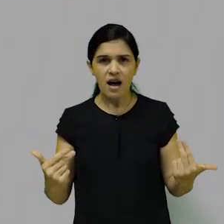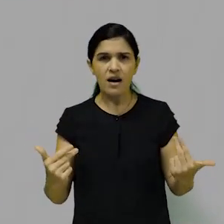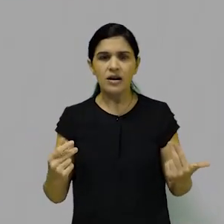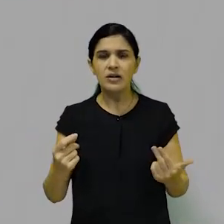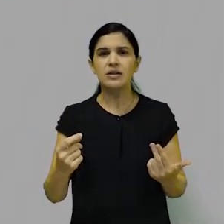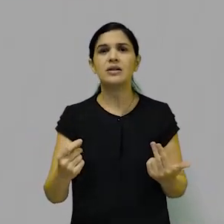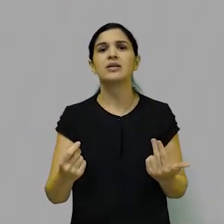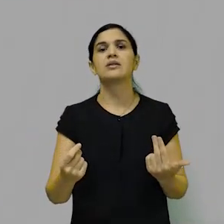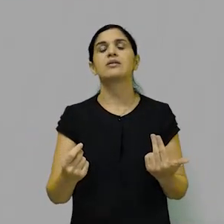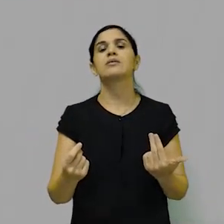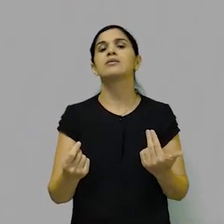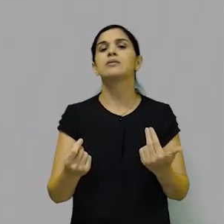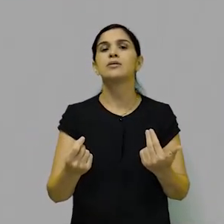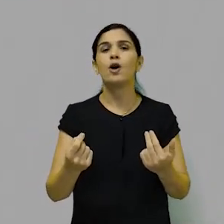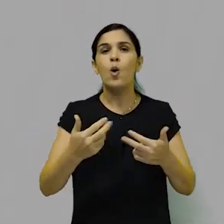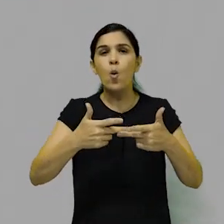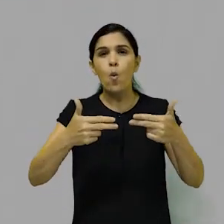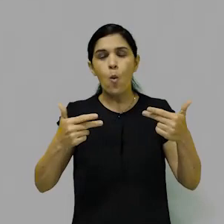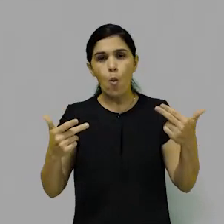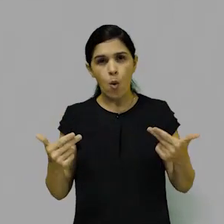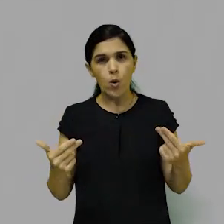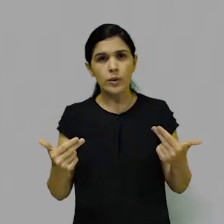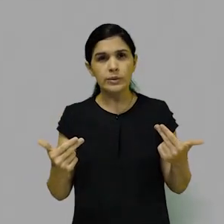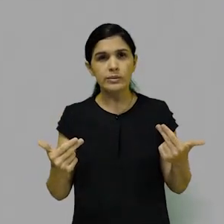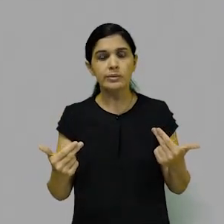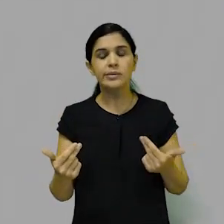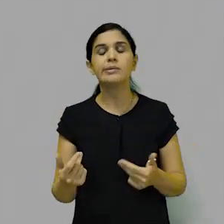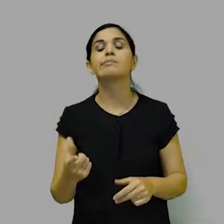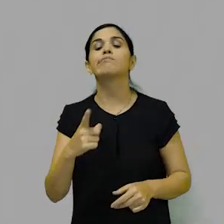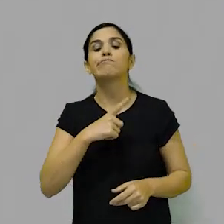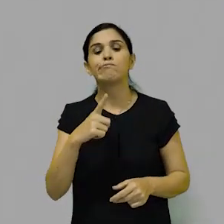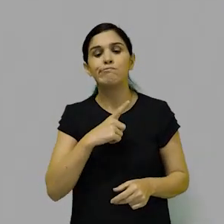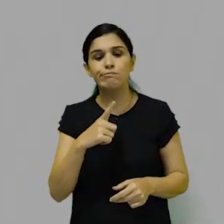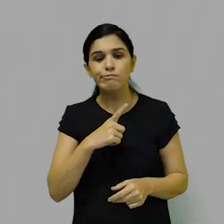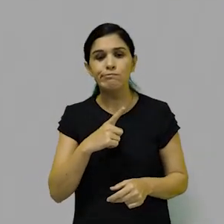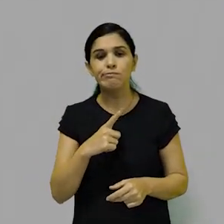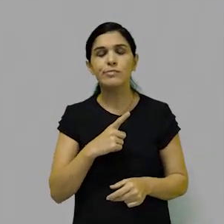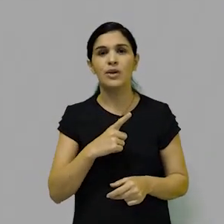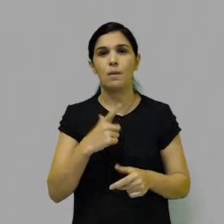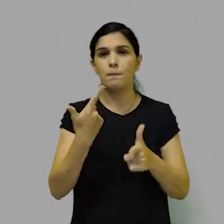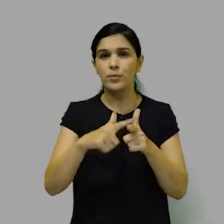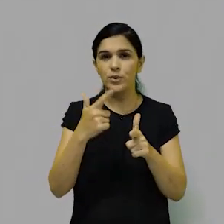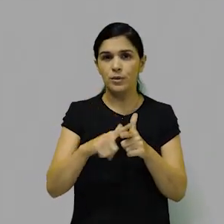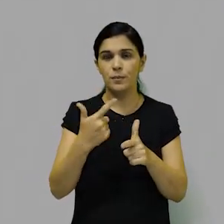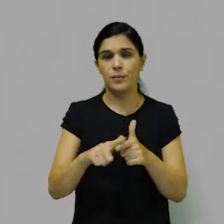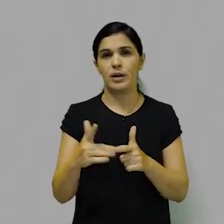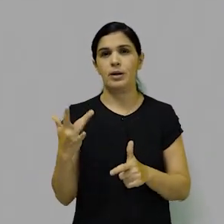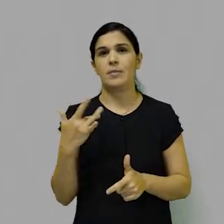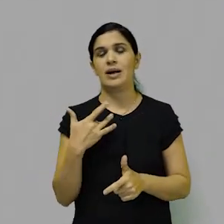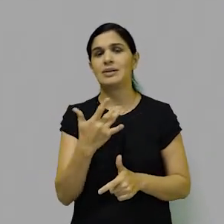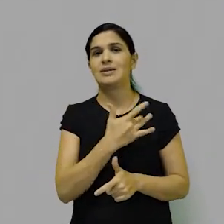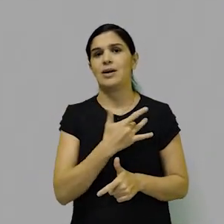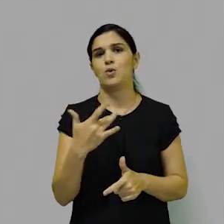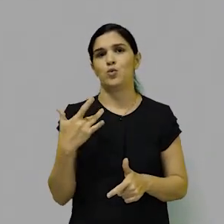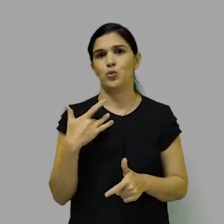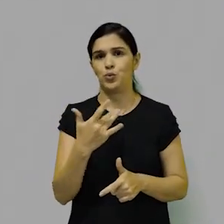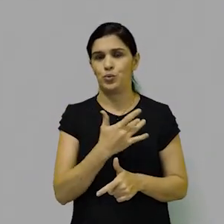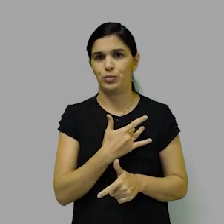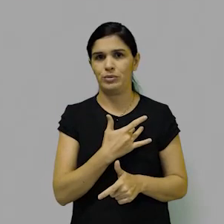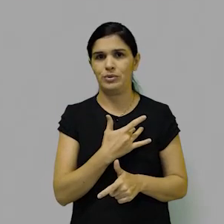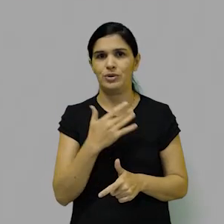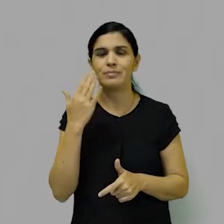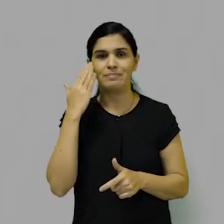trazer problemas à sua saúde. Assim como a aceitação do corpo não pode ser confundida também